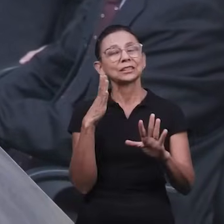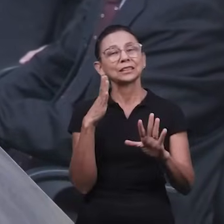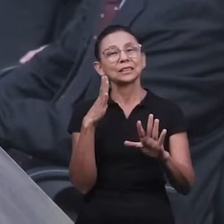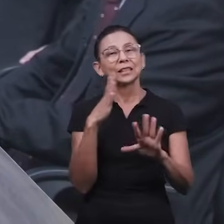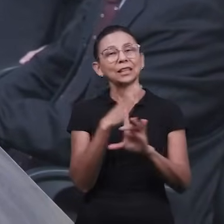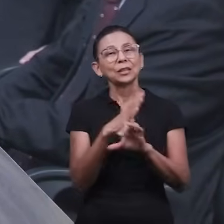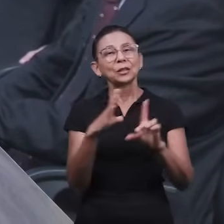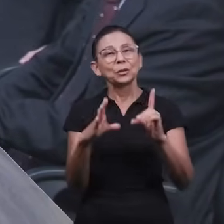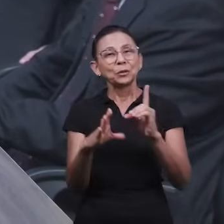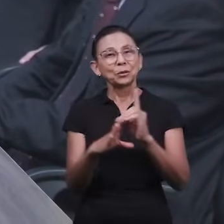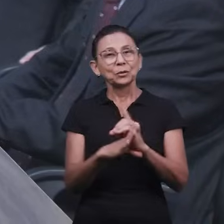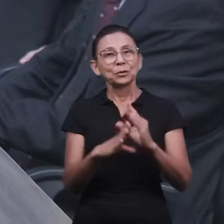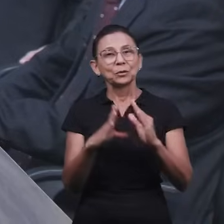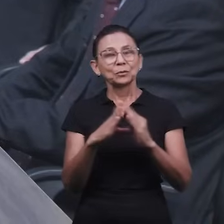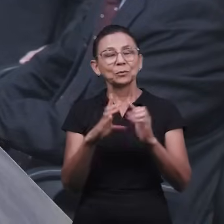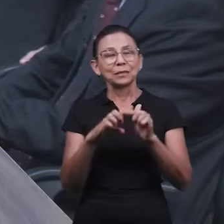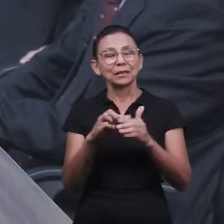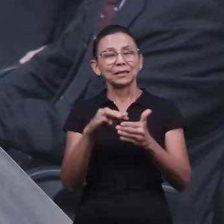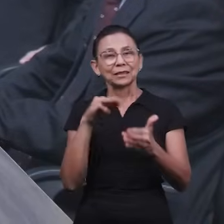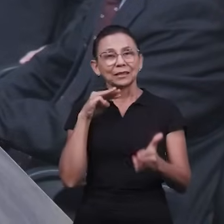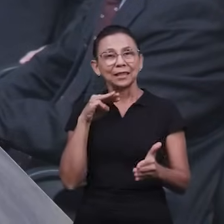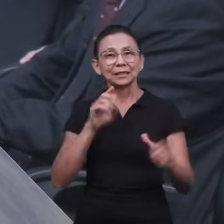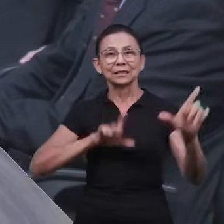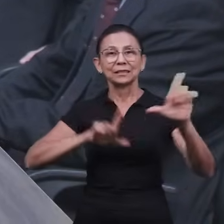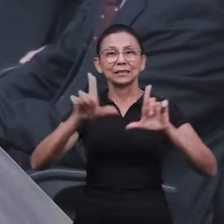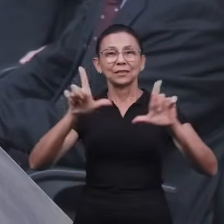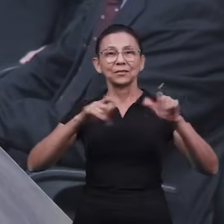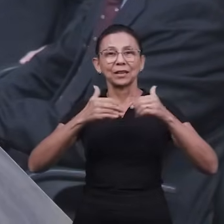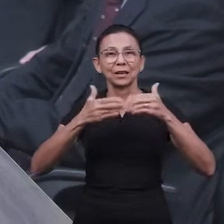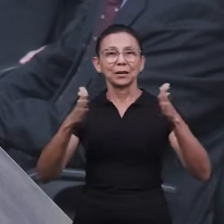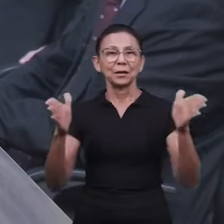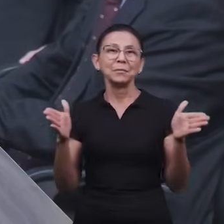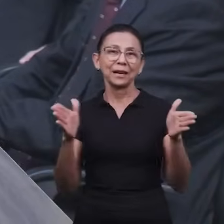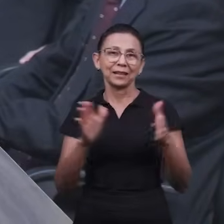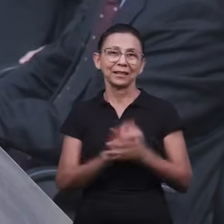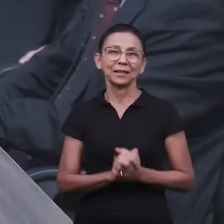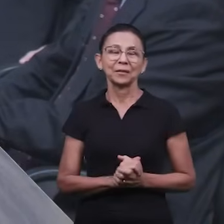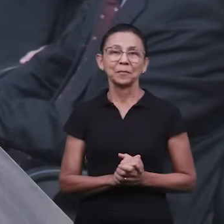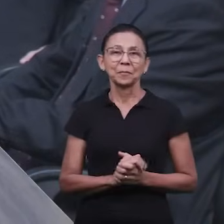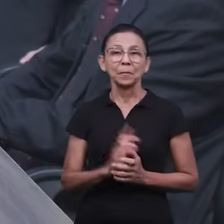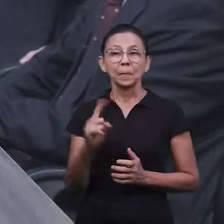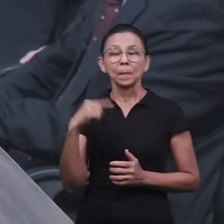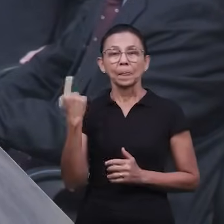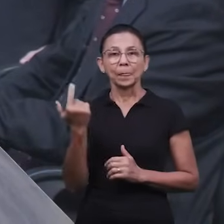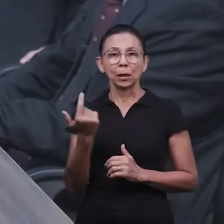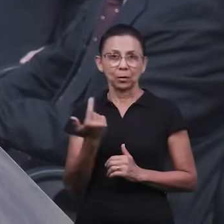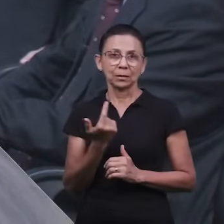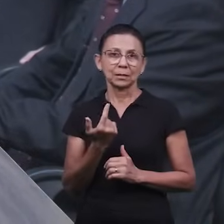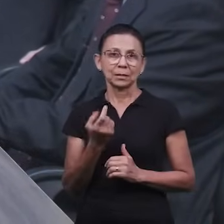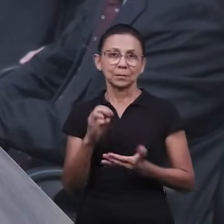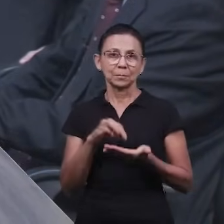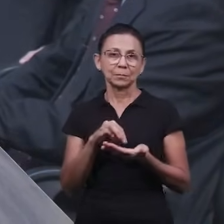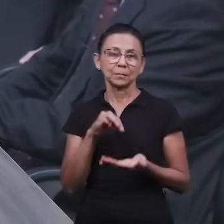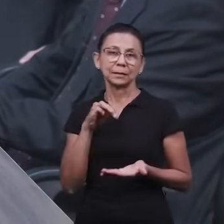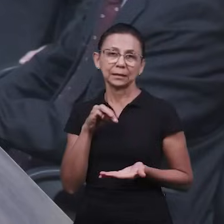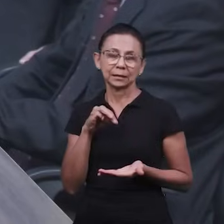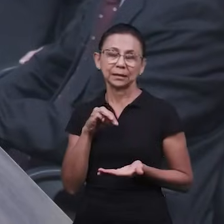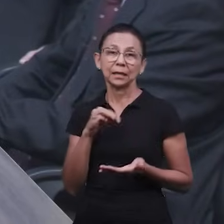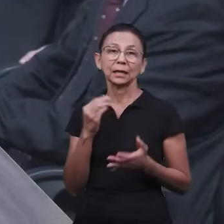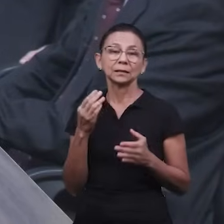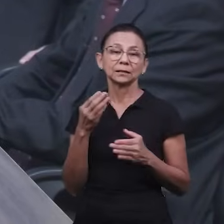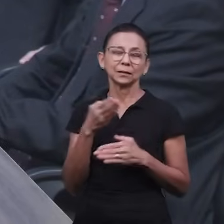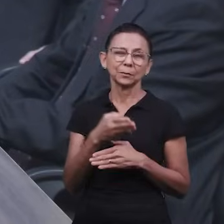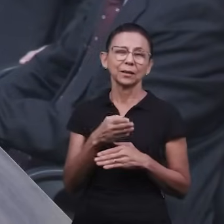TV aberta, que é um programa que está saindo aí da TV aberta, e nós, a Igreja Cristã Maranata, vai estar